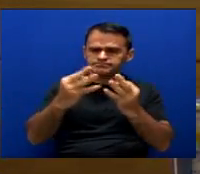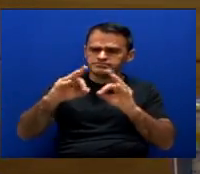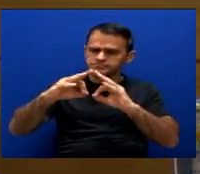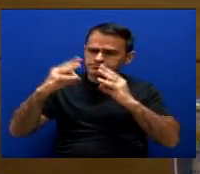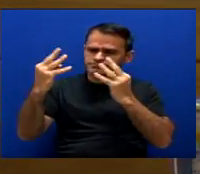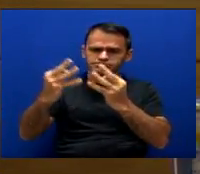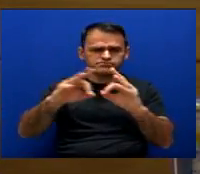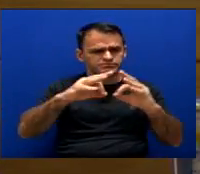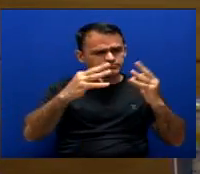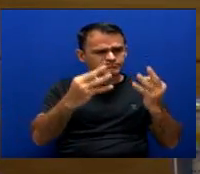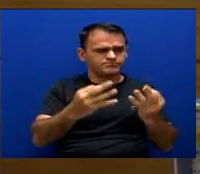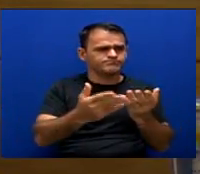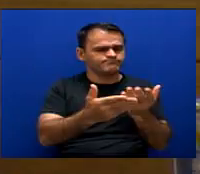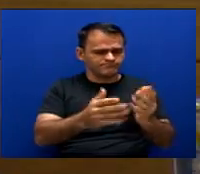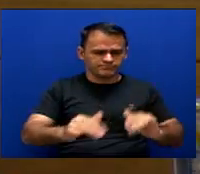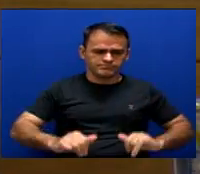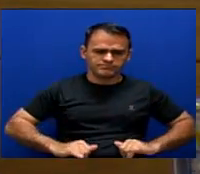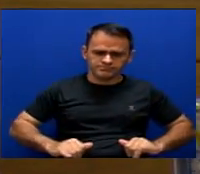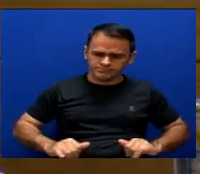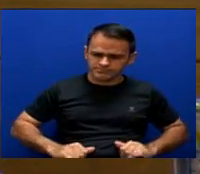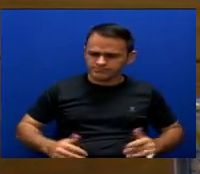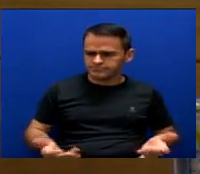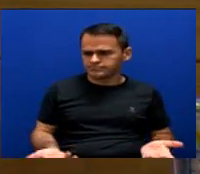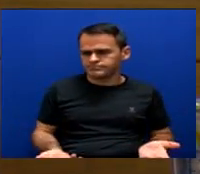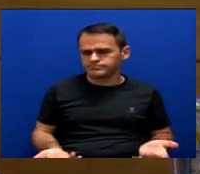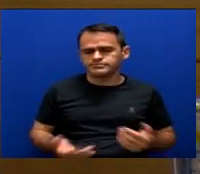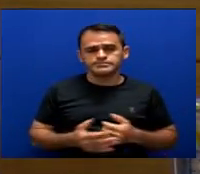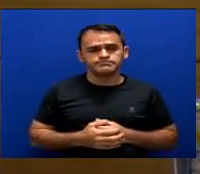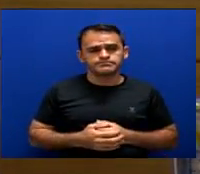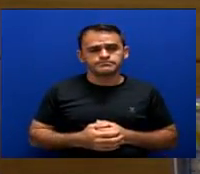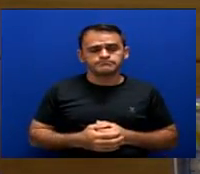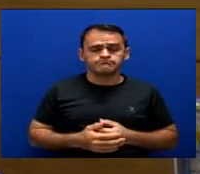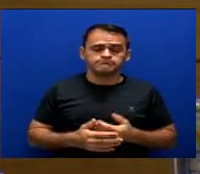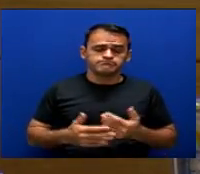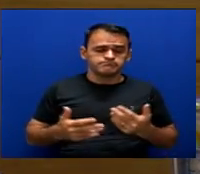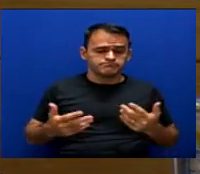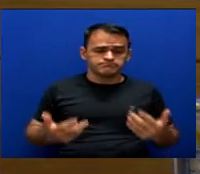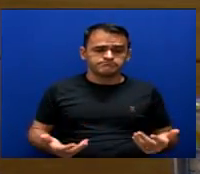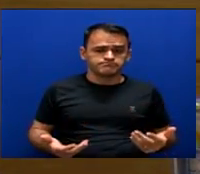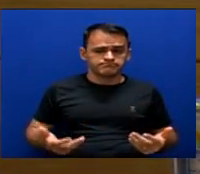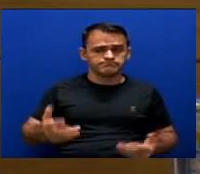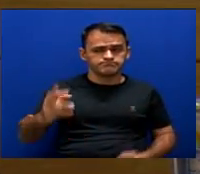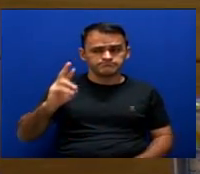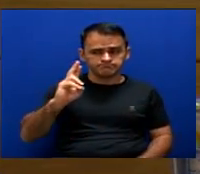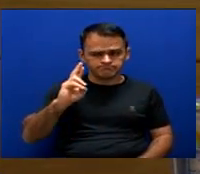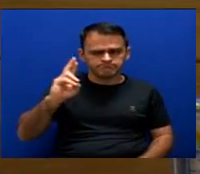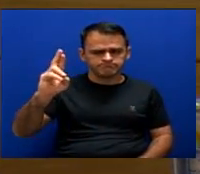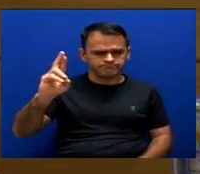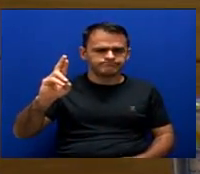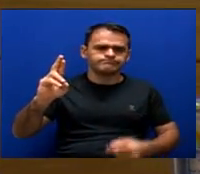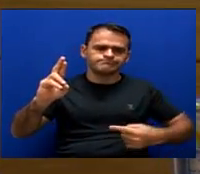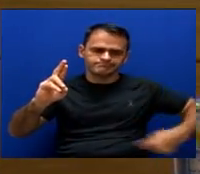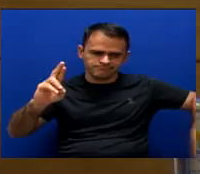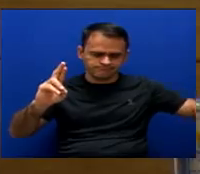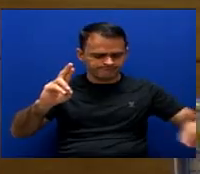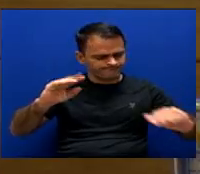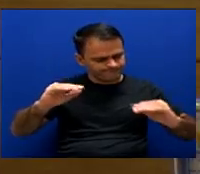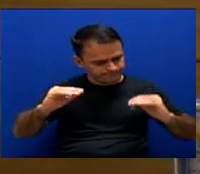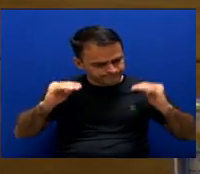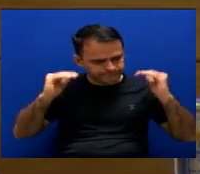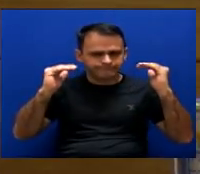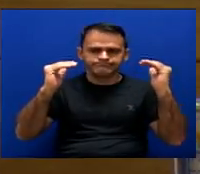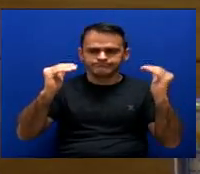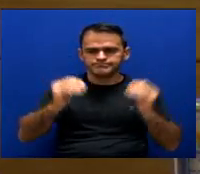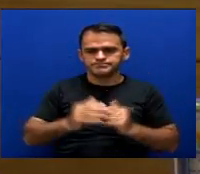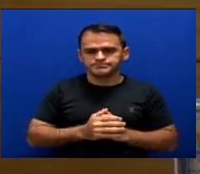sofre com isso os familiares obra com isso então a responsabilidade nossa é muito grande então queria para